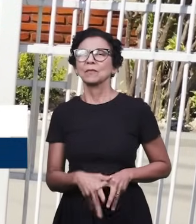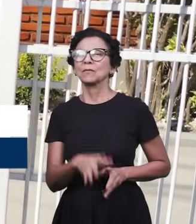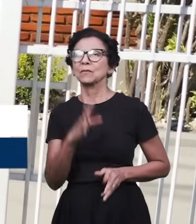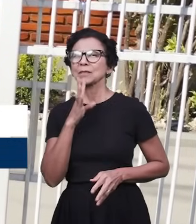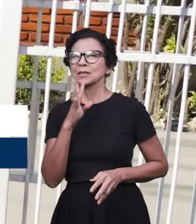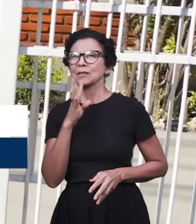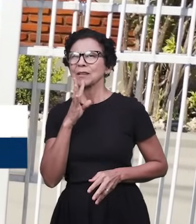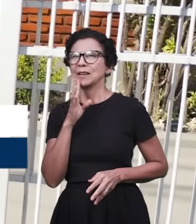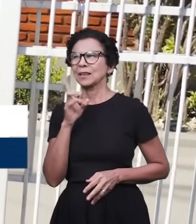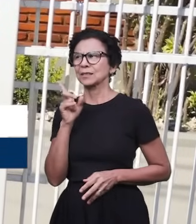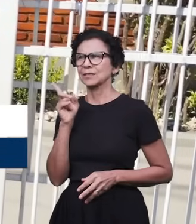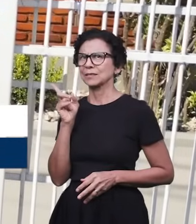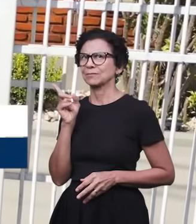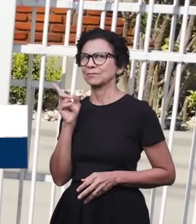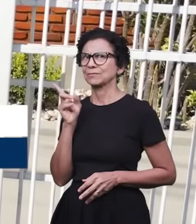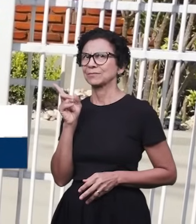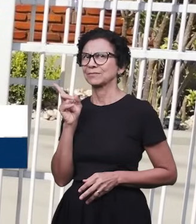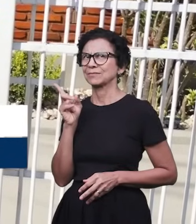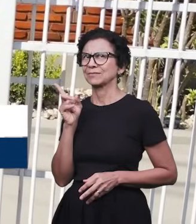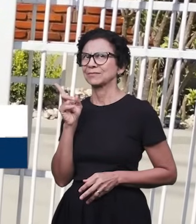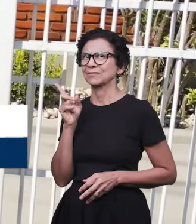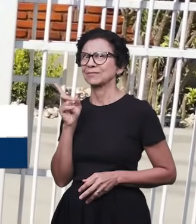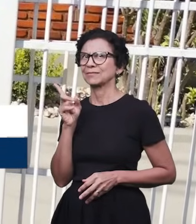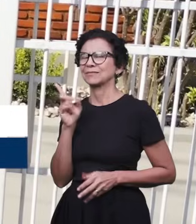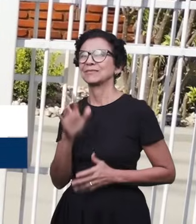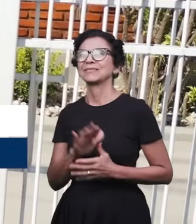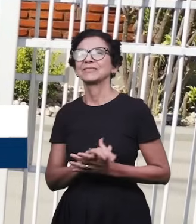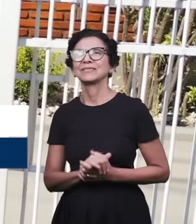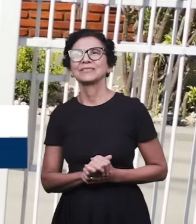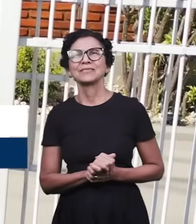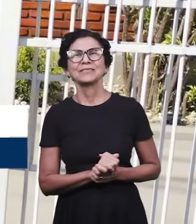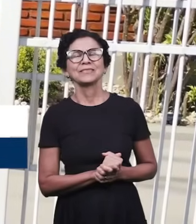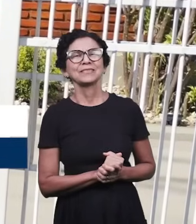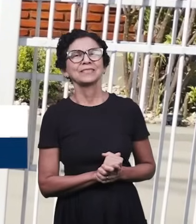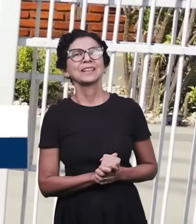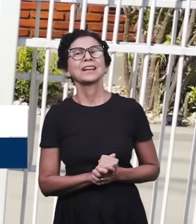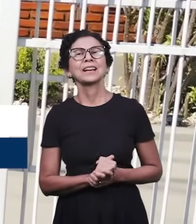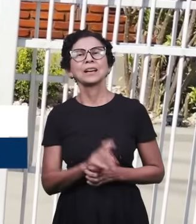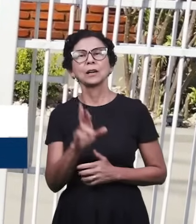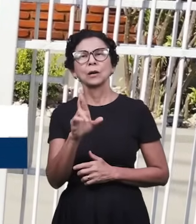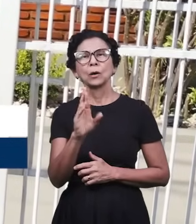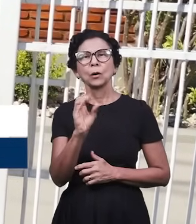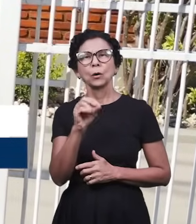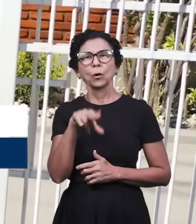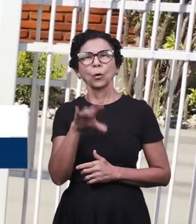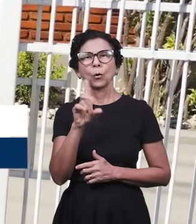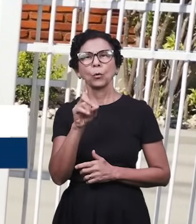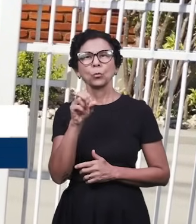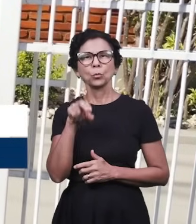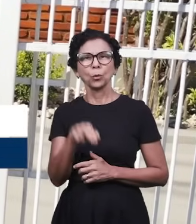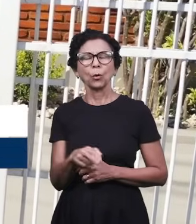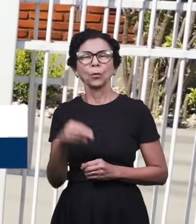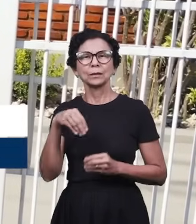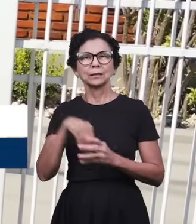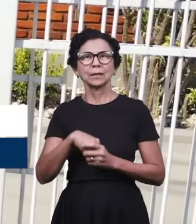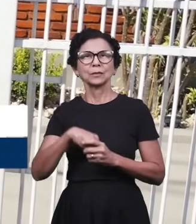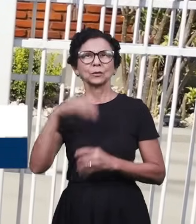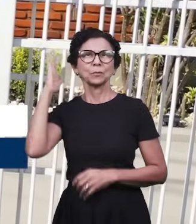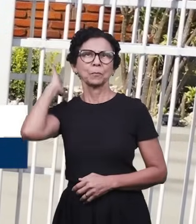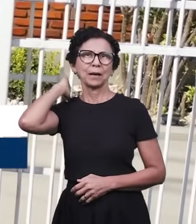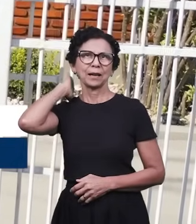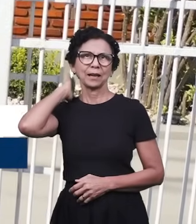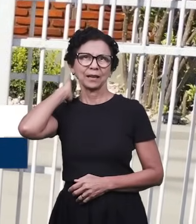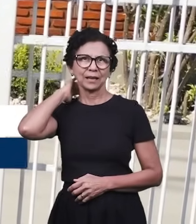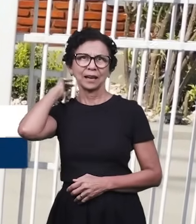igreja? Essa igreja está situada na cidade de Rondon do Pará. A igreja Sila Médici é a igreja central